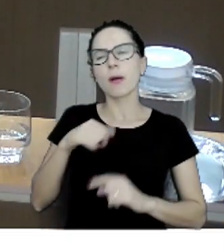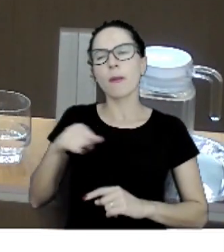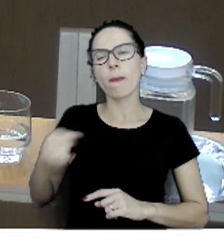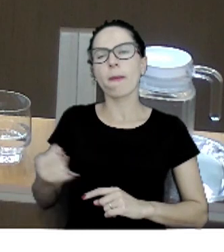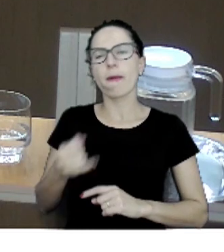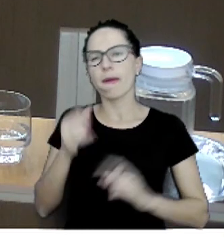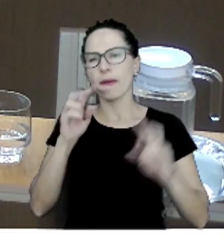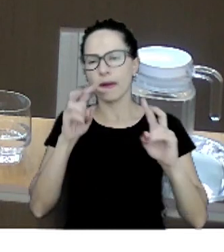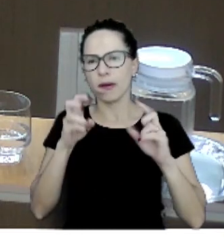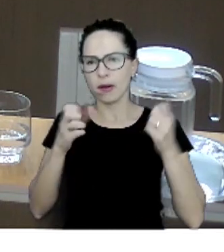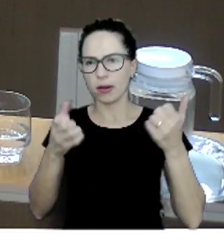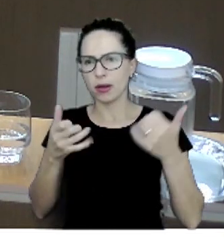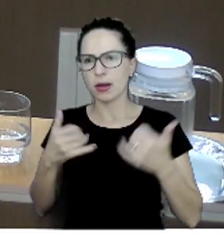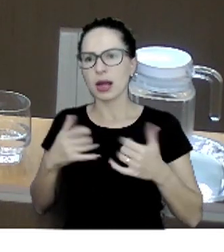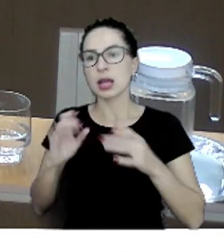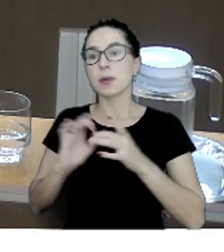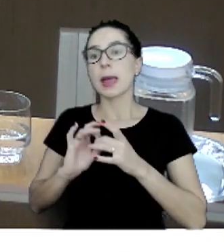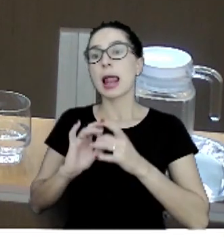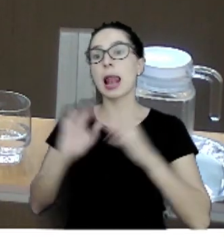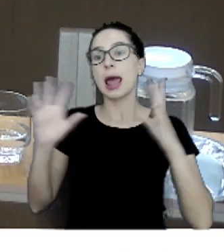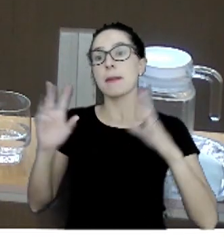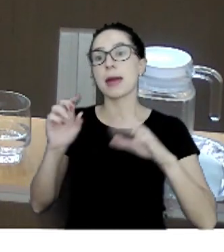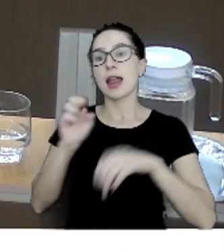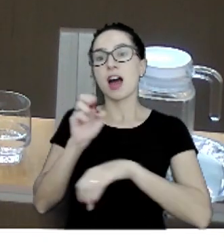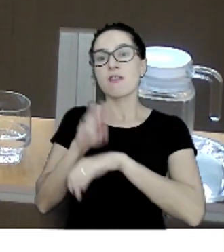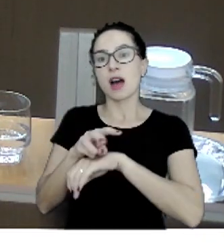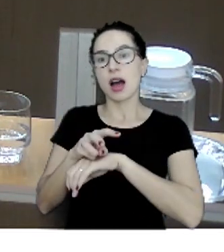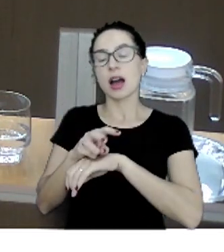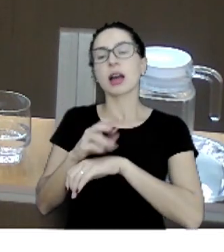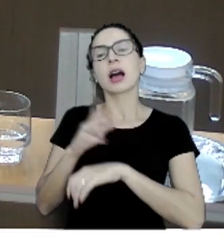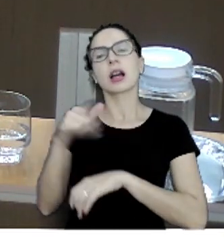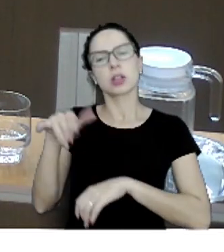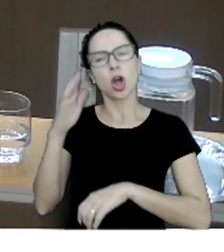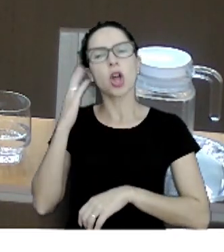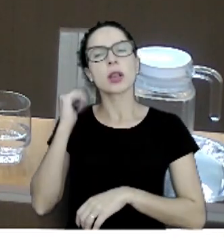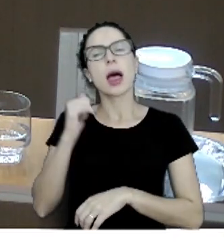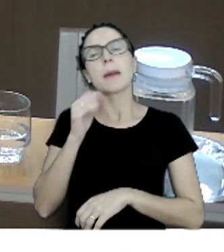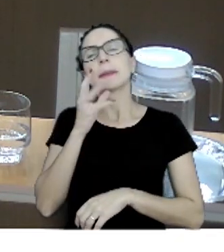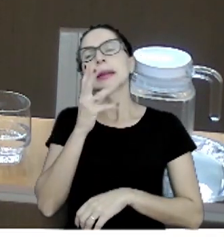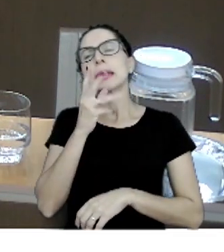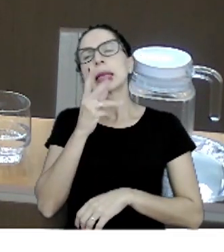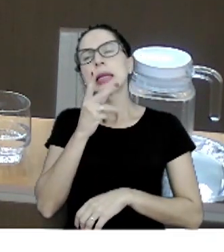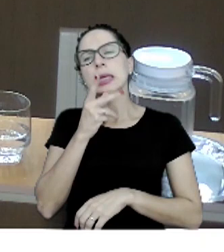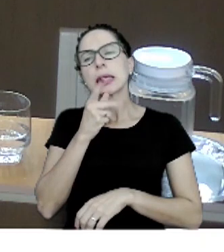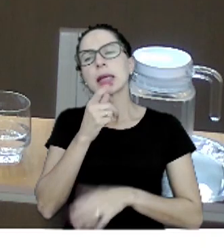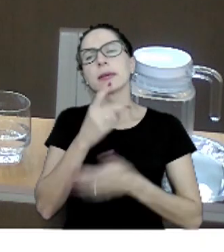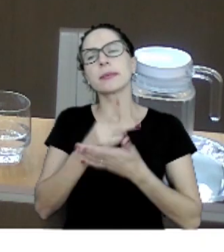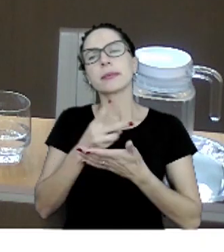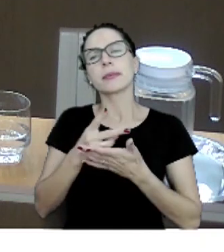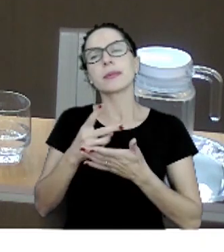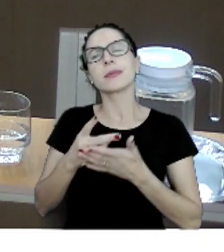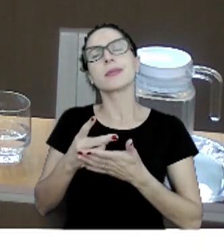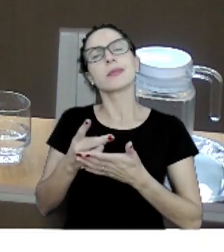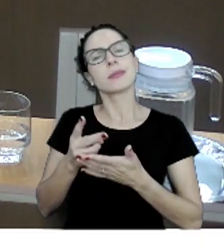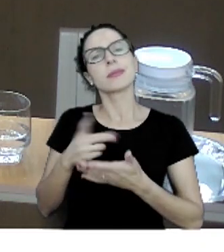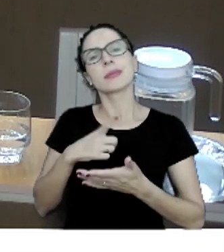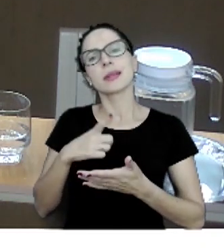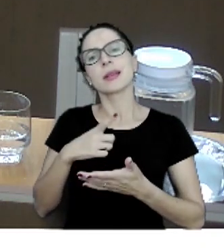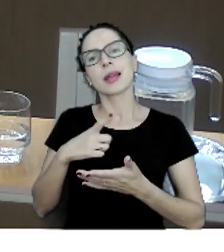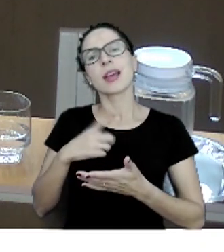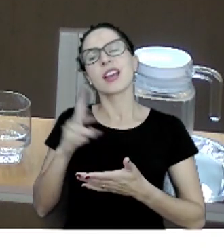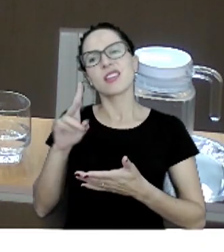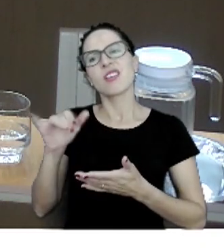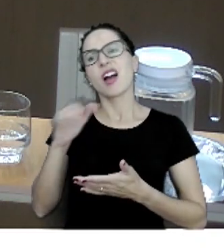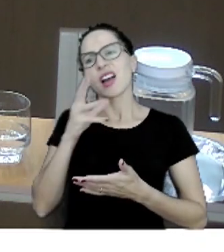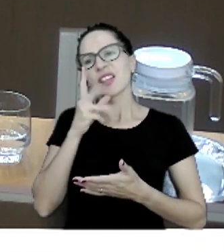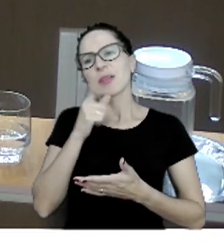da liberação de vagas, a gente sabe que essa demora está acontecendo e vai demorar a resolver, apesar da luta, todo mundo